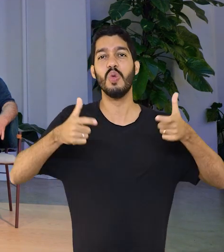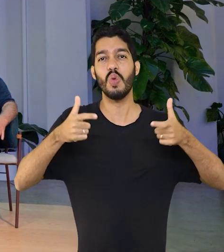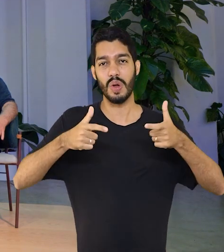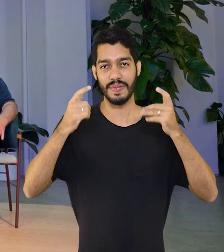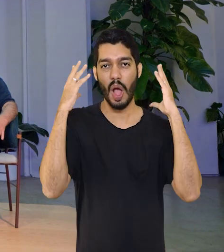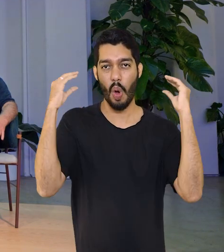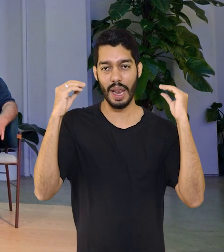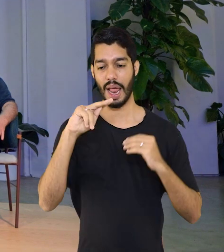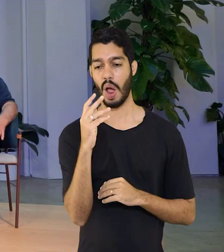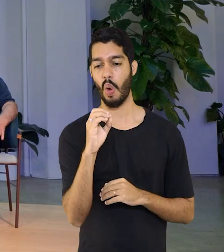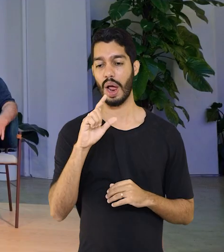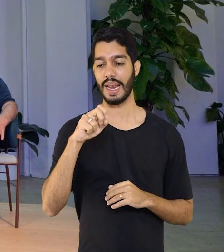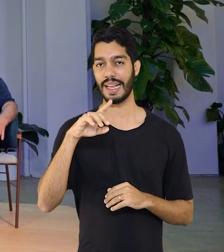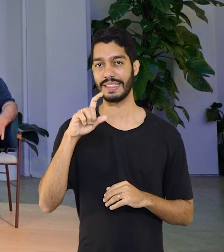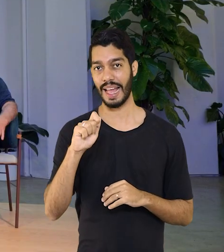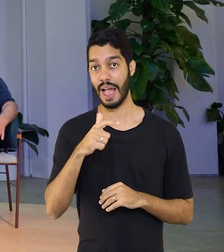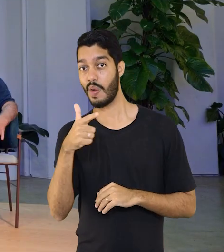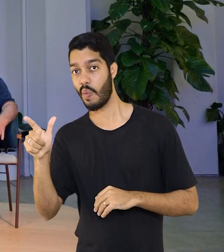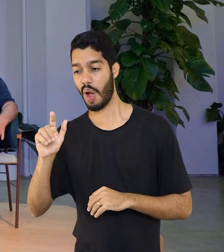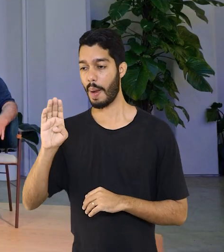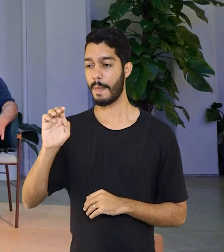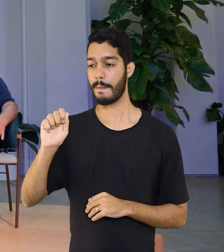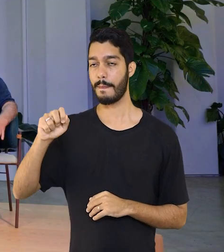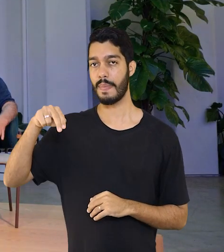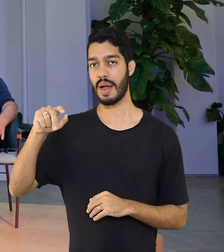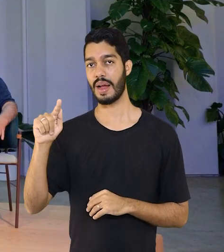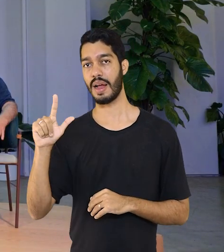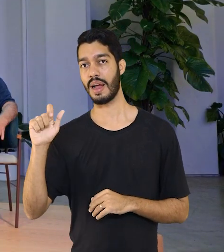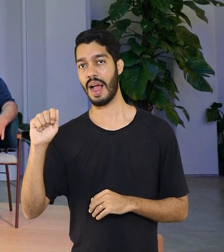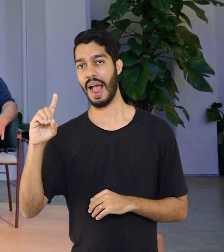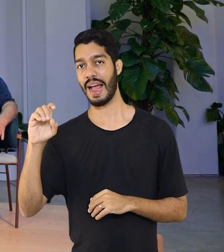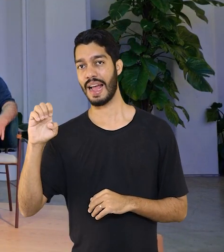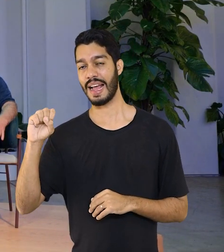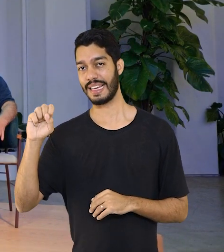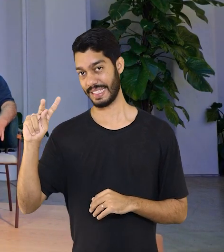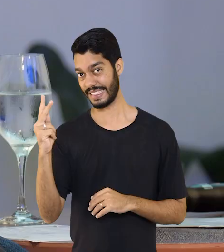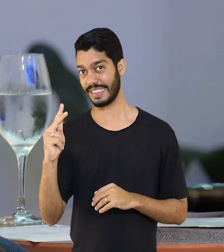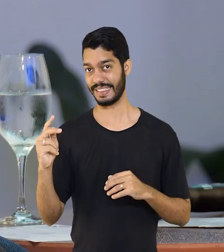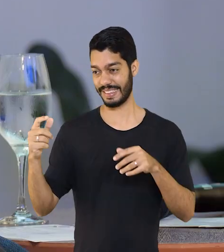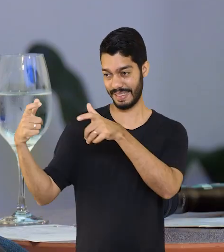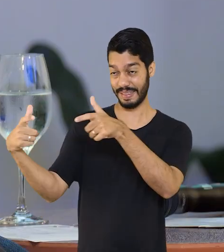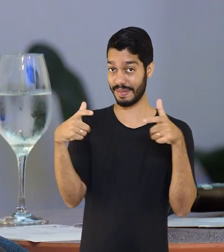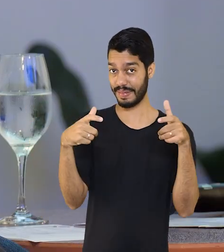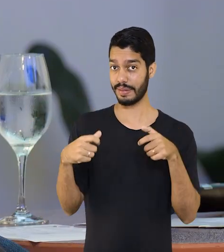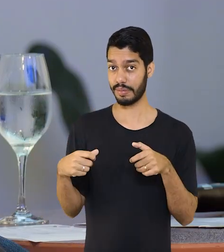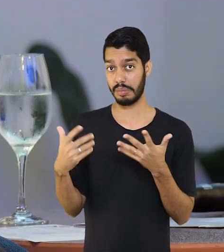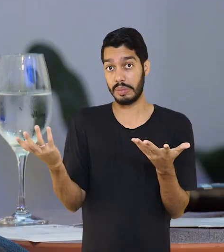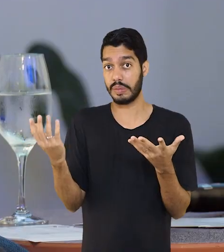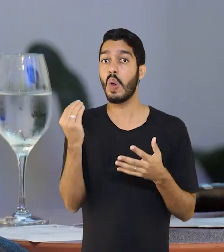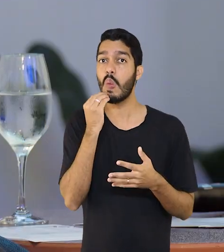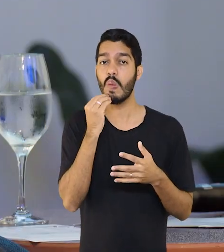e Holanda, né, Países Baixos, com a elevação do nível do mar, etc., etc. e tal, óbvio que